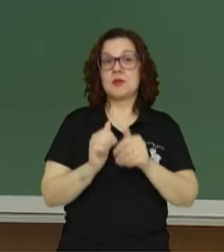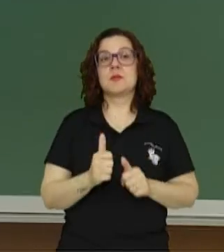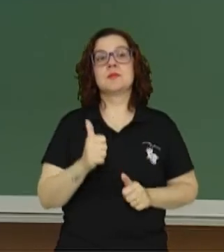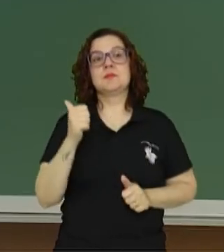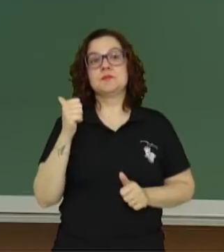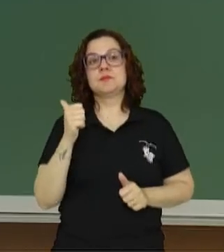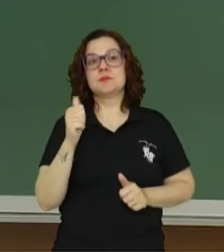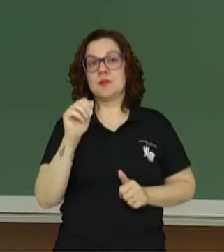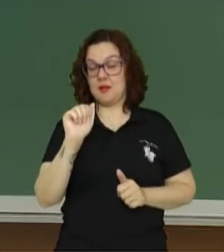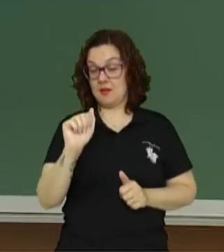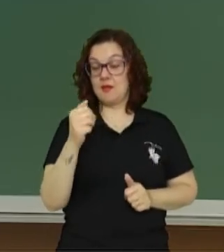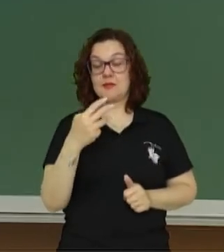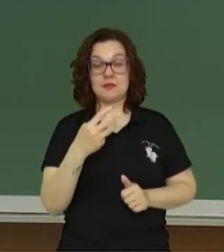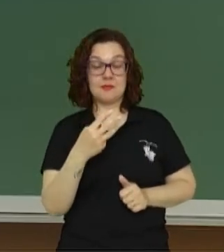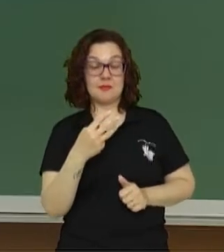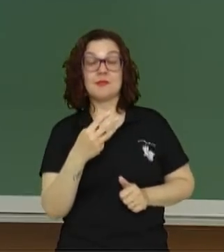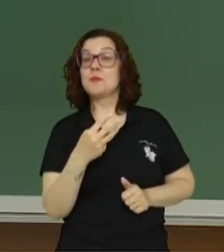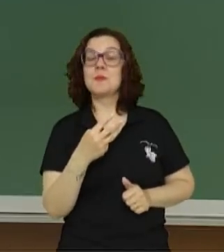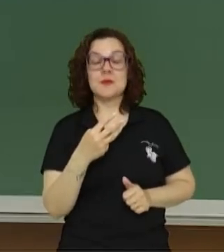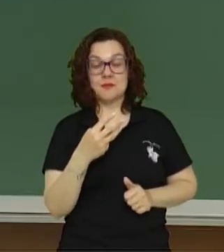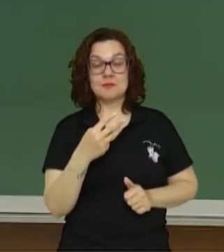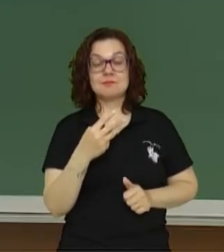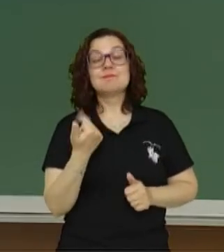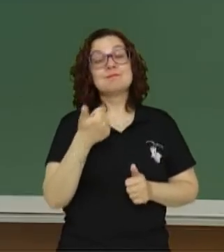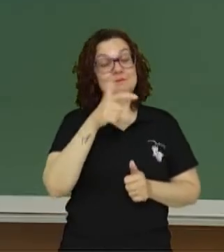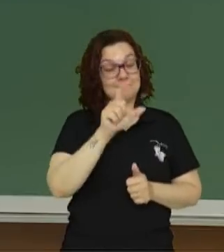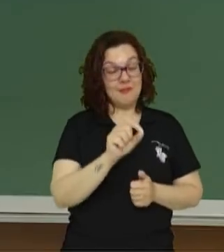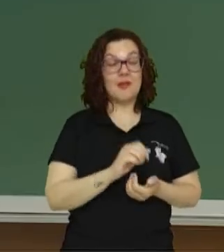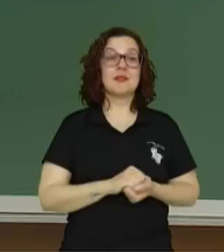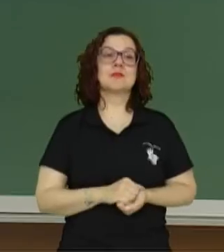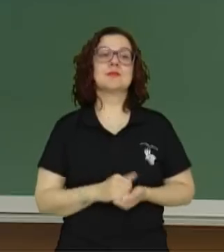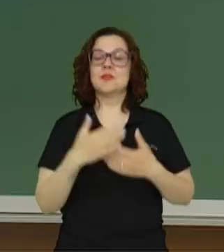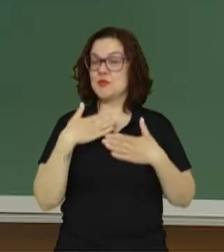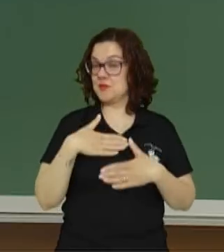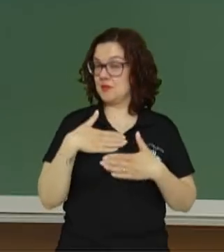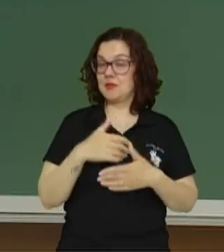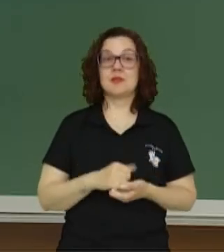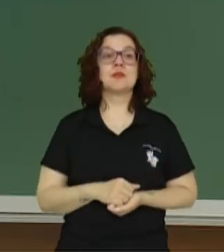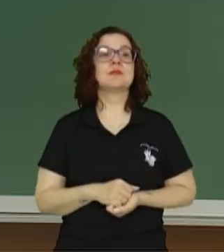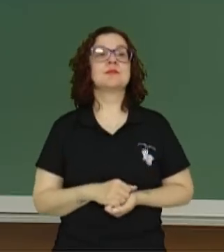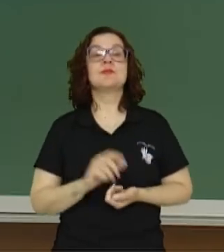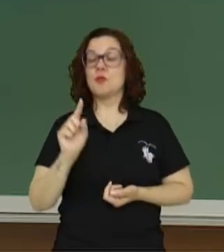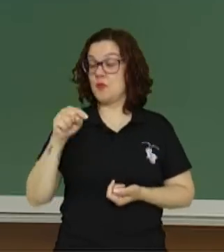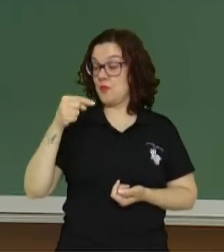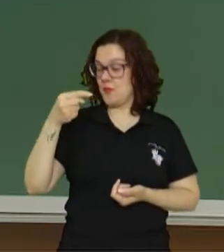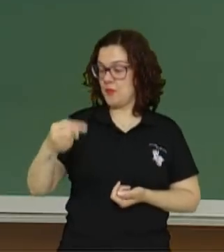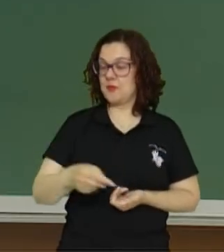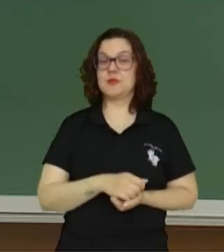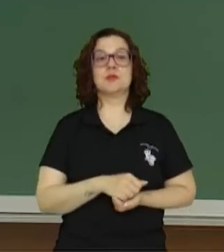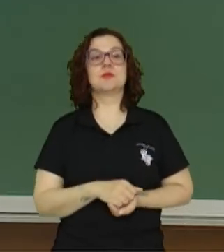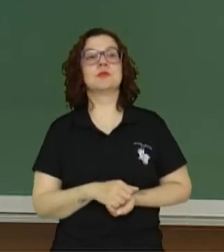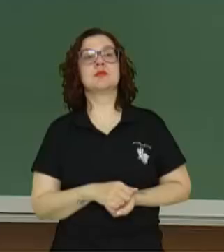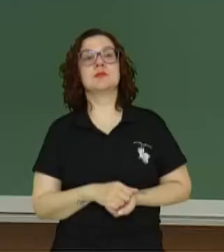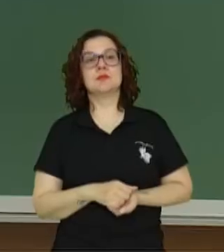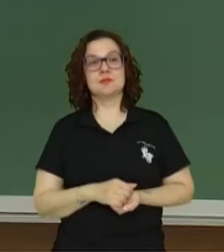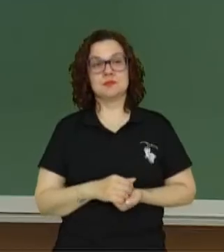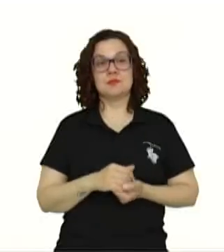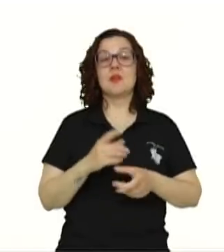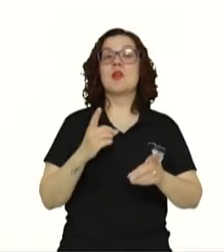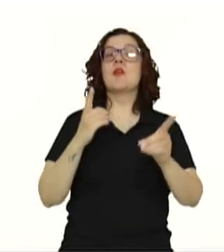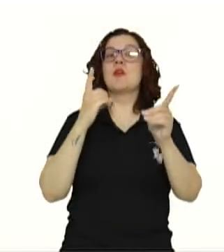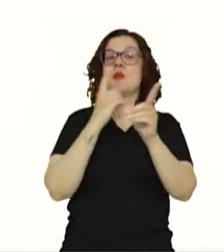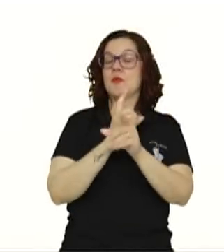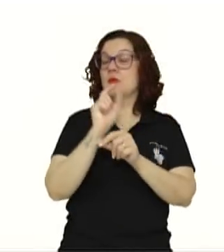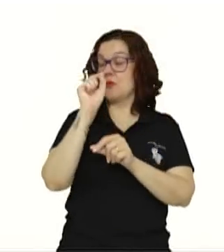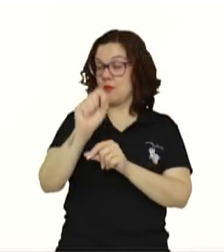e encontrei o meu A3 igual a 10. Tranquilo. Próximo, mesma coisa. Encontrei